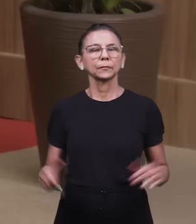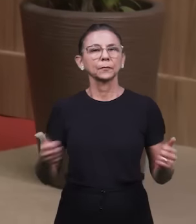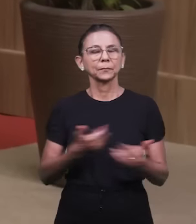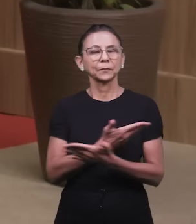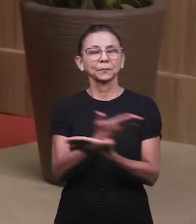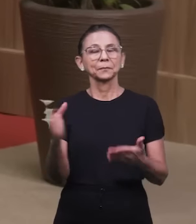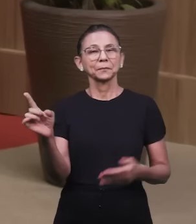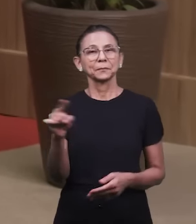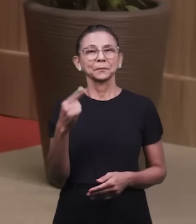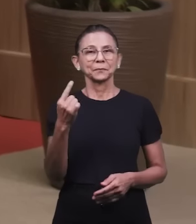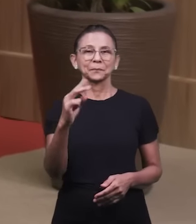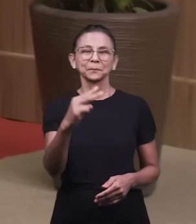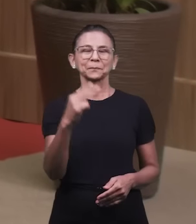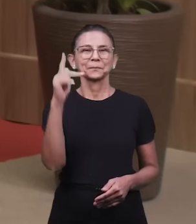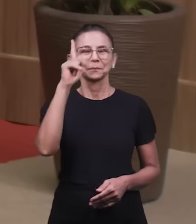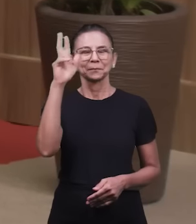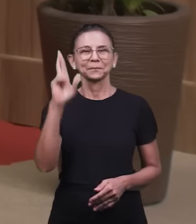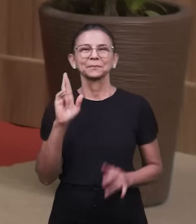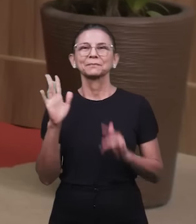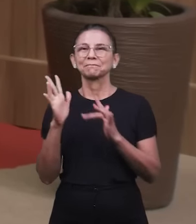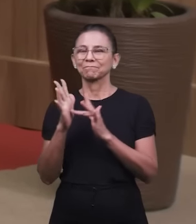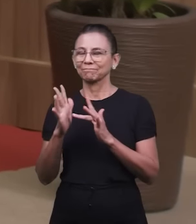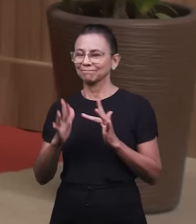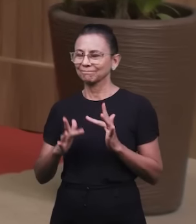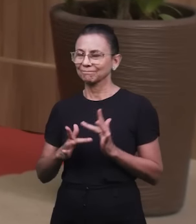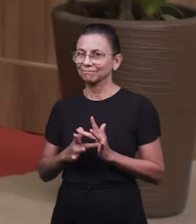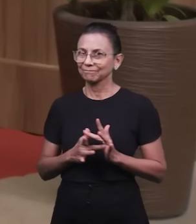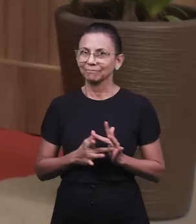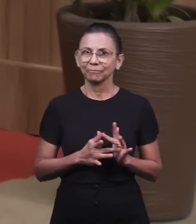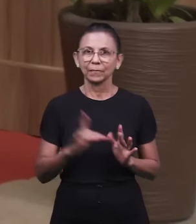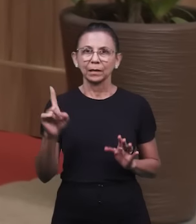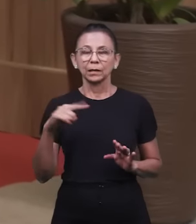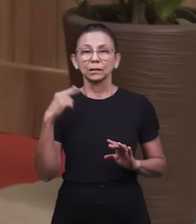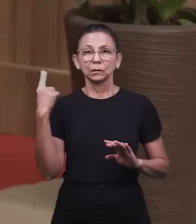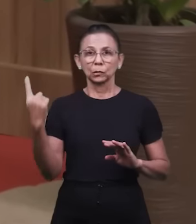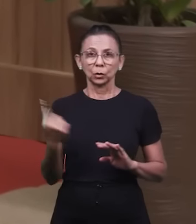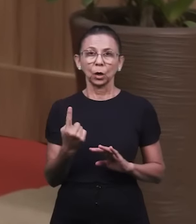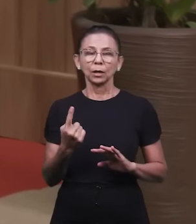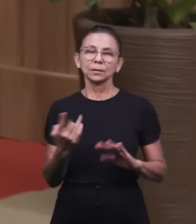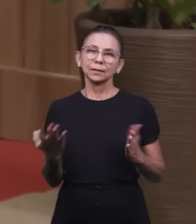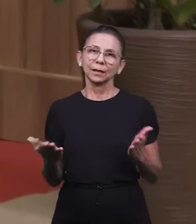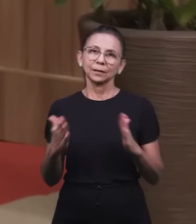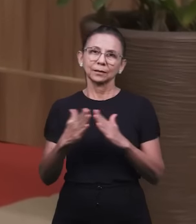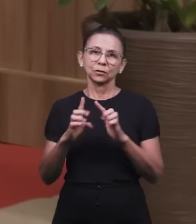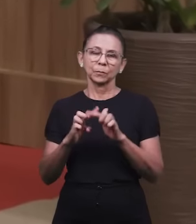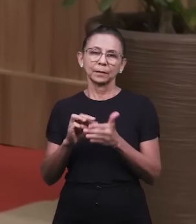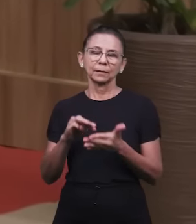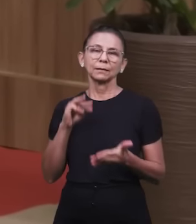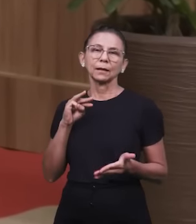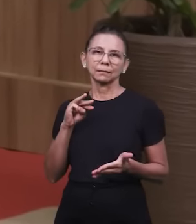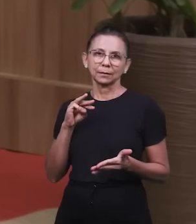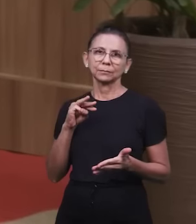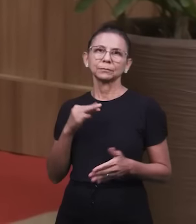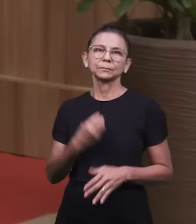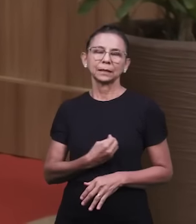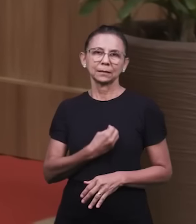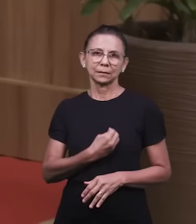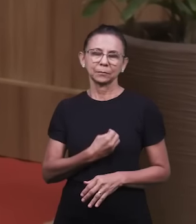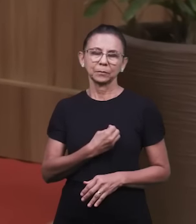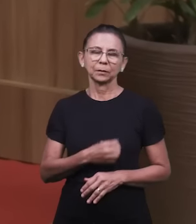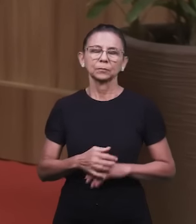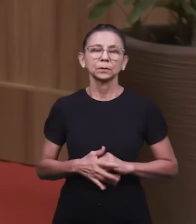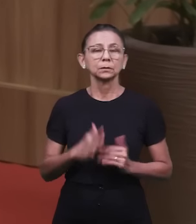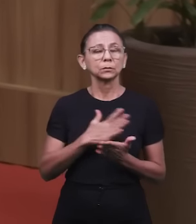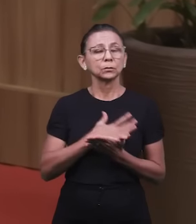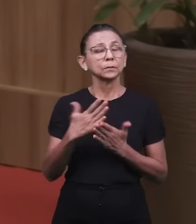eu Saúdo todos vocês que nos assistem com a paz do Senhor Jesus nós somos a Igreja Cristã Maranata estamos começando agora mais